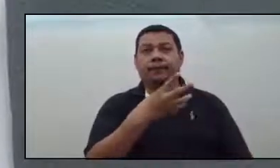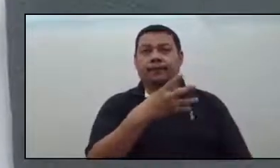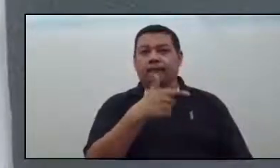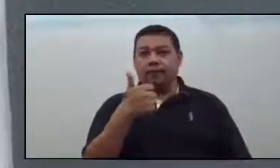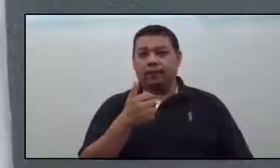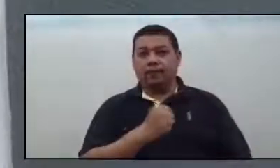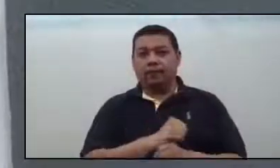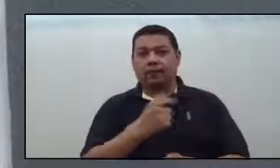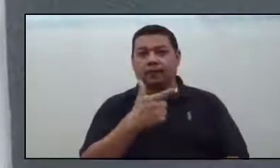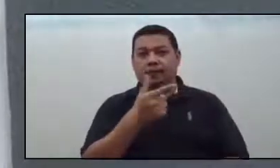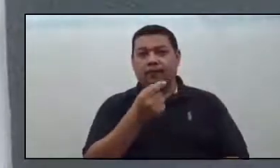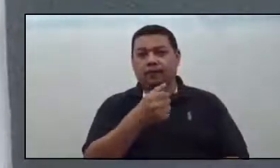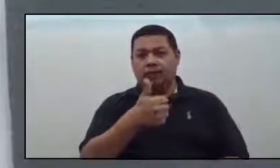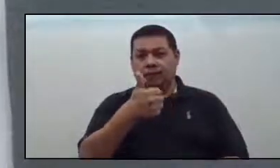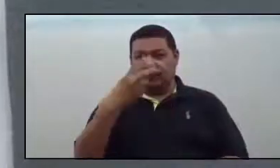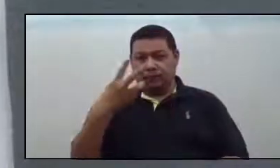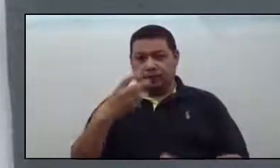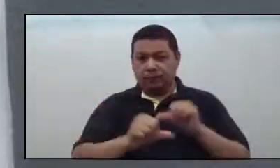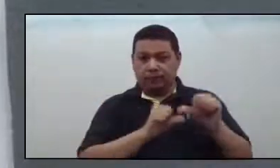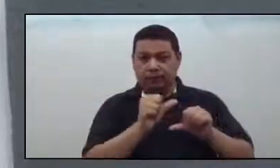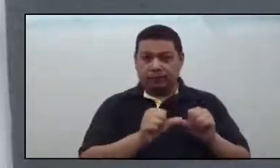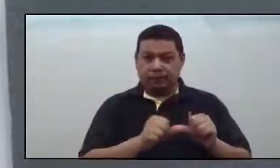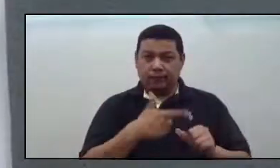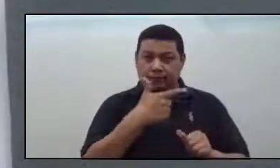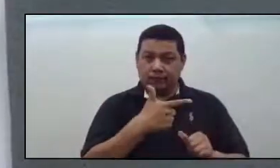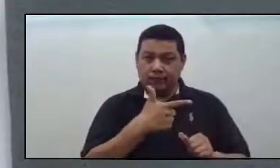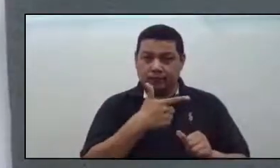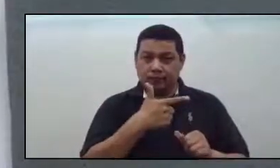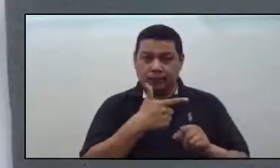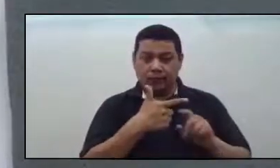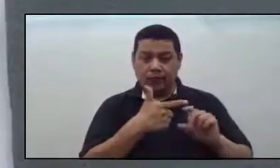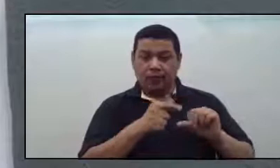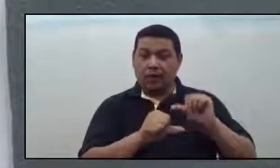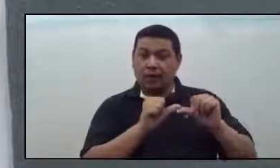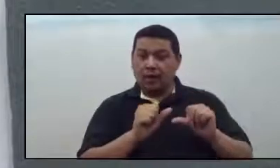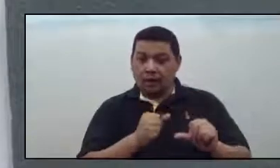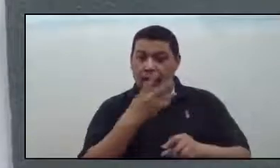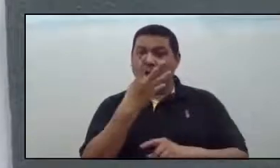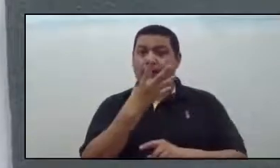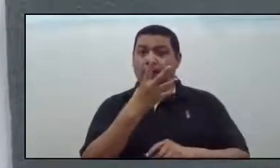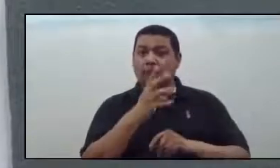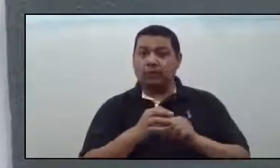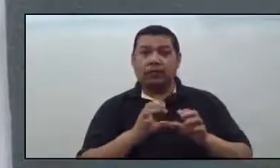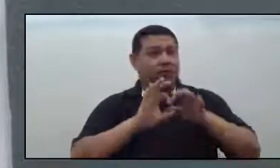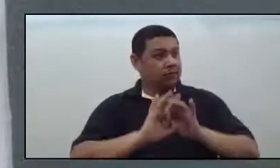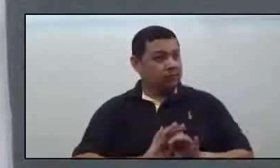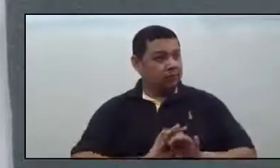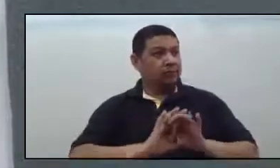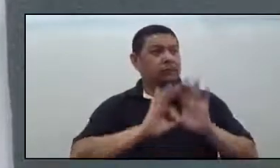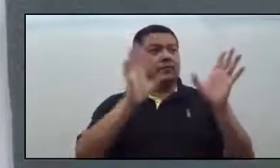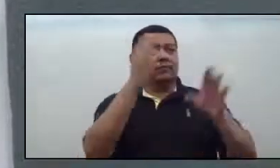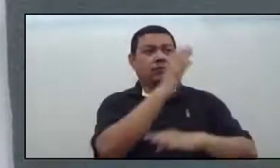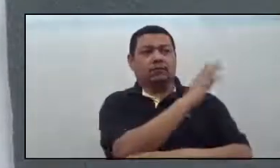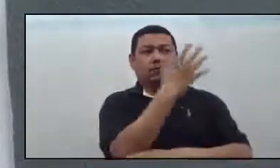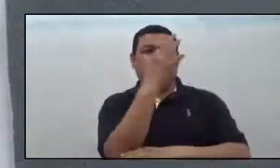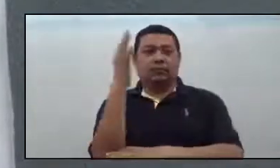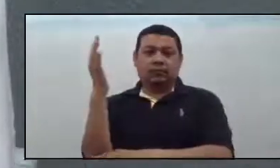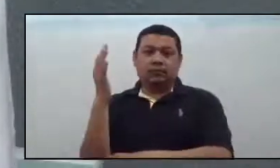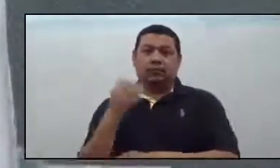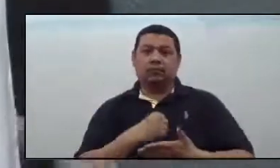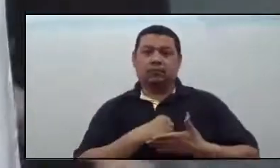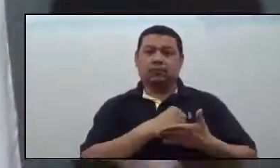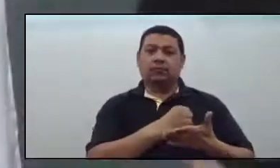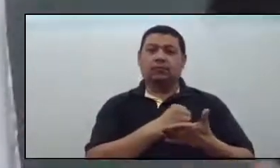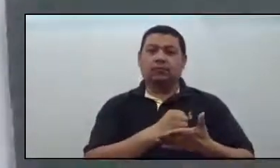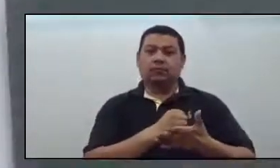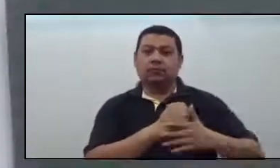3.241/2013, que alterou de 2 para 4 anos a validade das licenças ambientais, beneficiando as pequenas